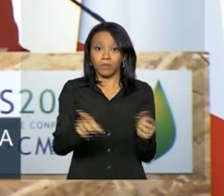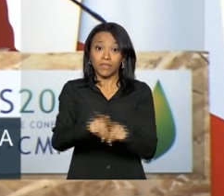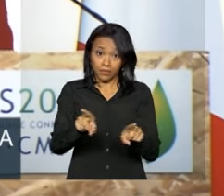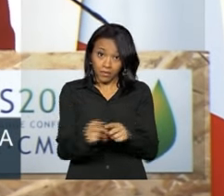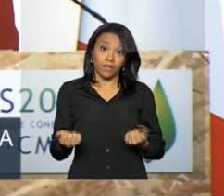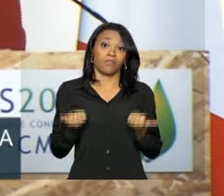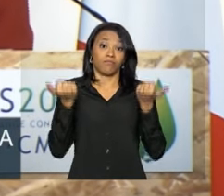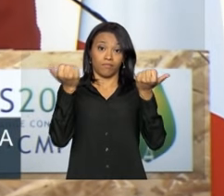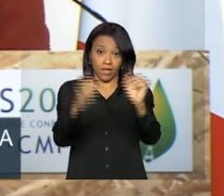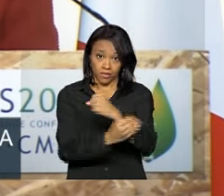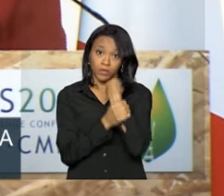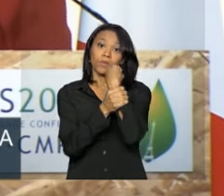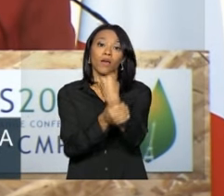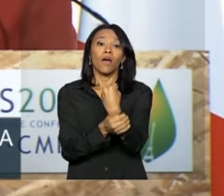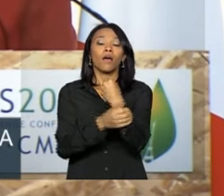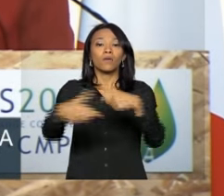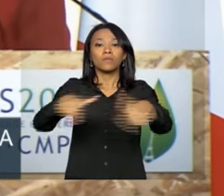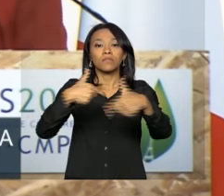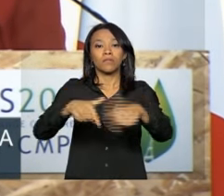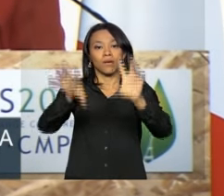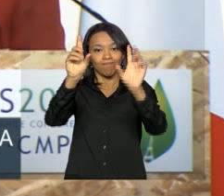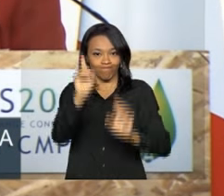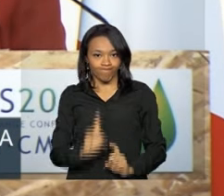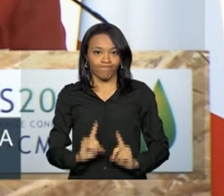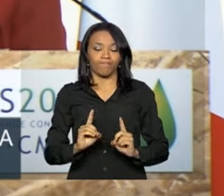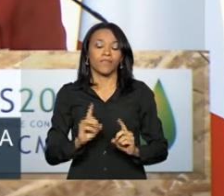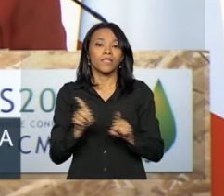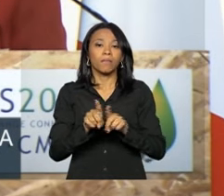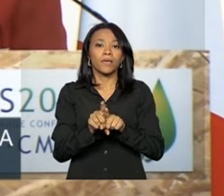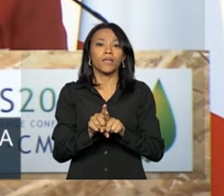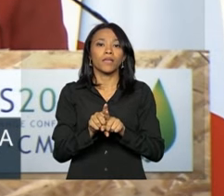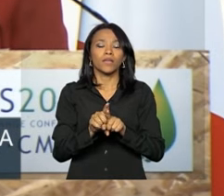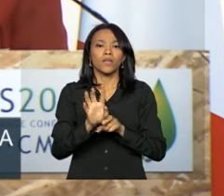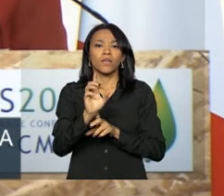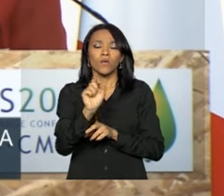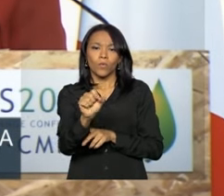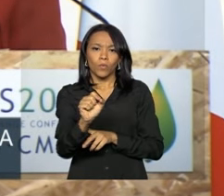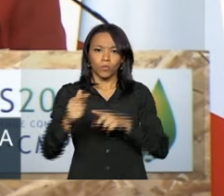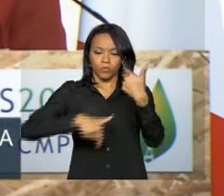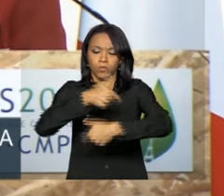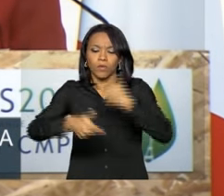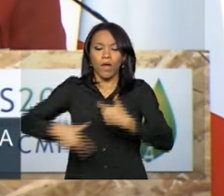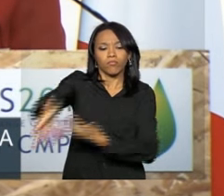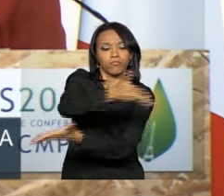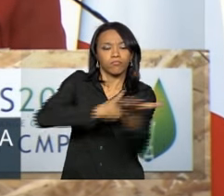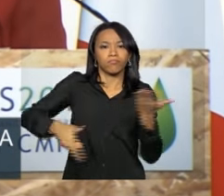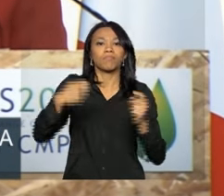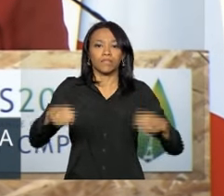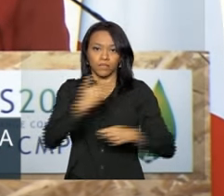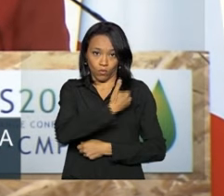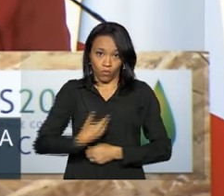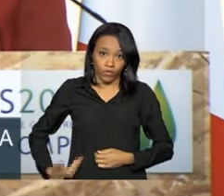trabalho decente. O enfrentamento da mudança do clima exige também o engajamento ativo dos governos